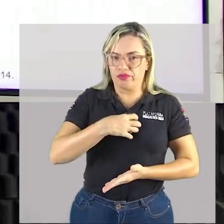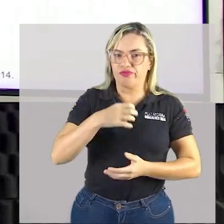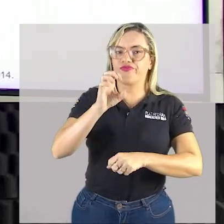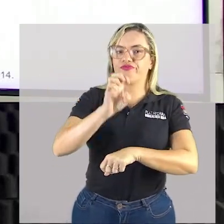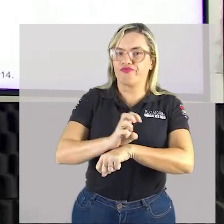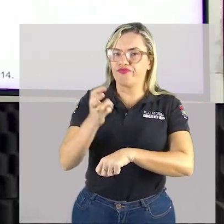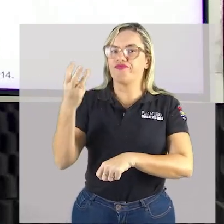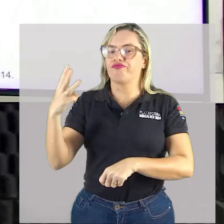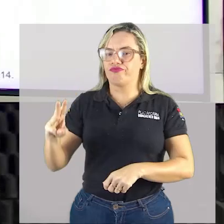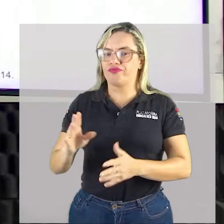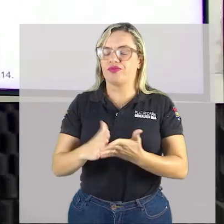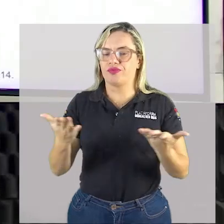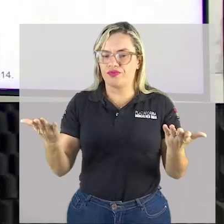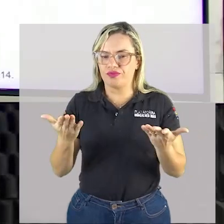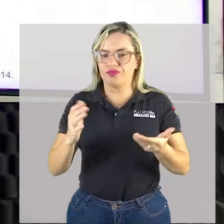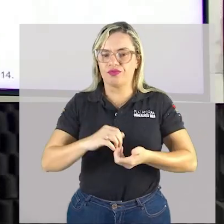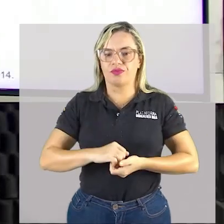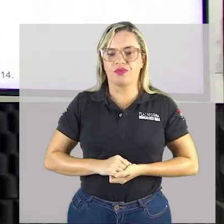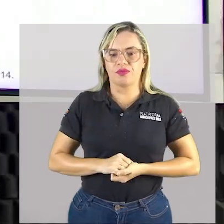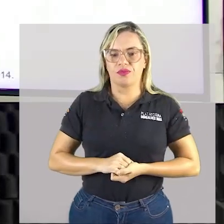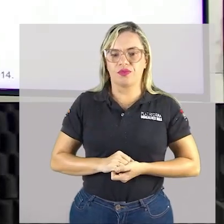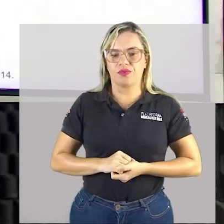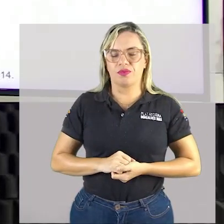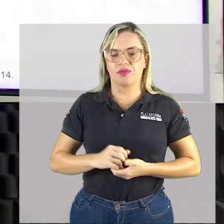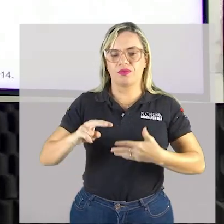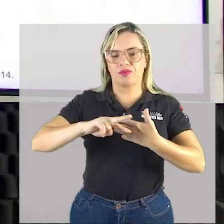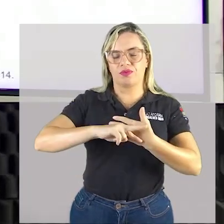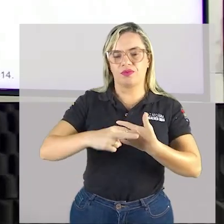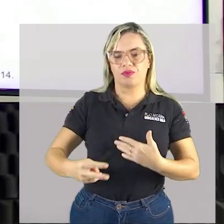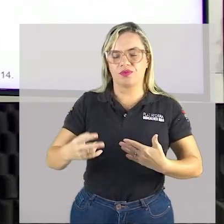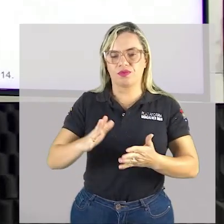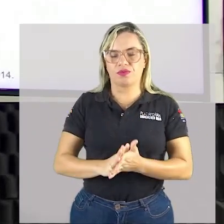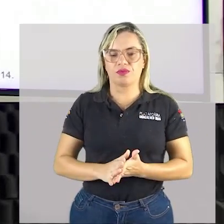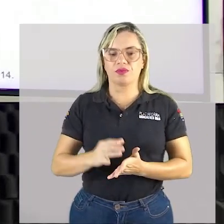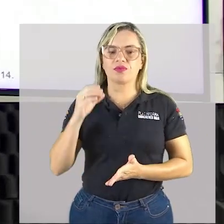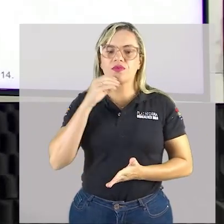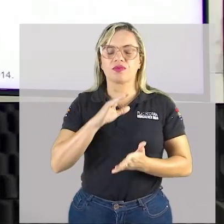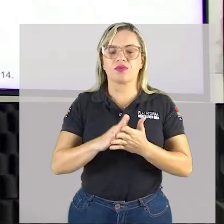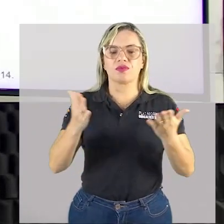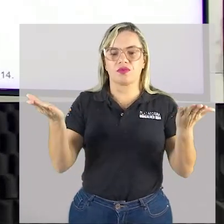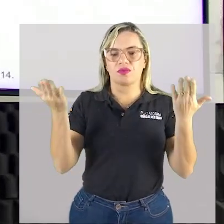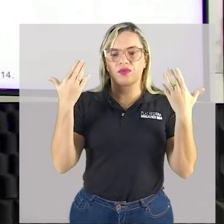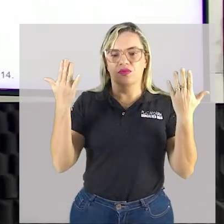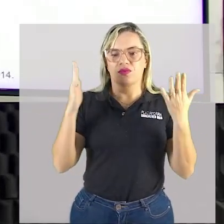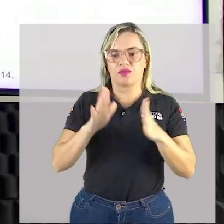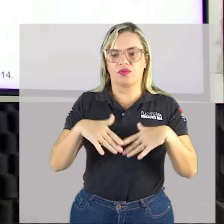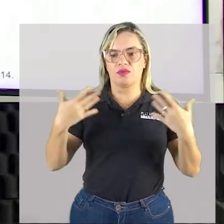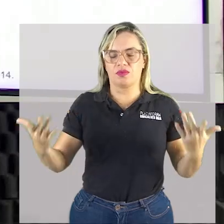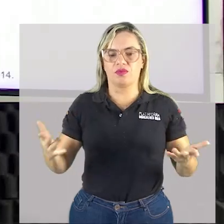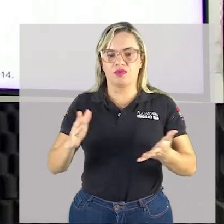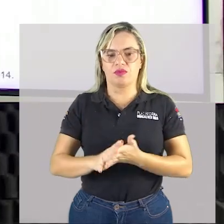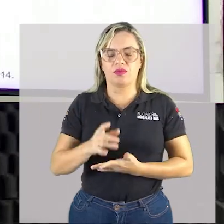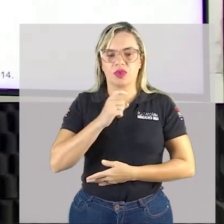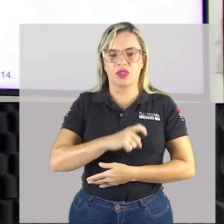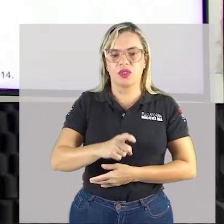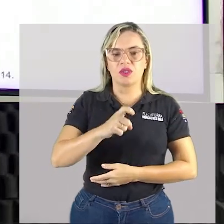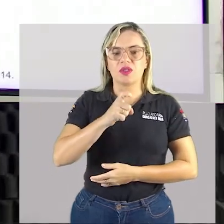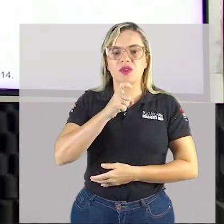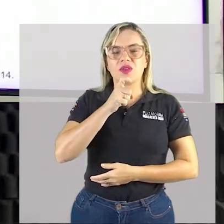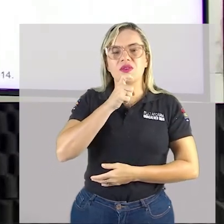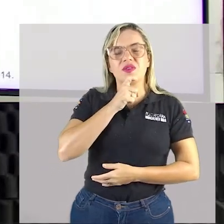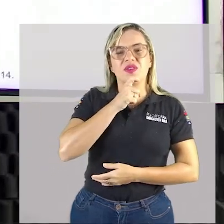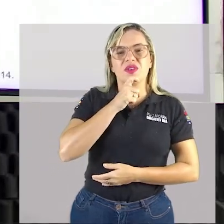todo mundo. Então, pode provocar ondas de calor, invernos rigorosos, né? Onde tem inverno, então está